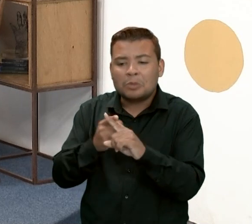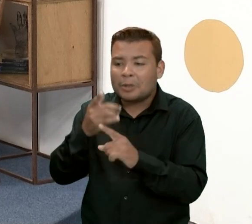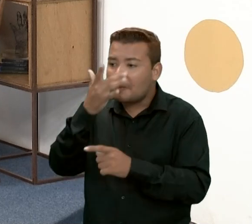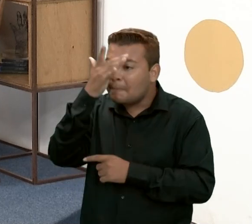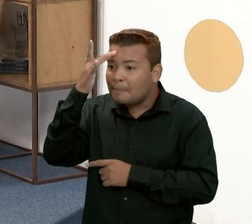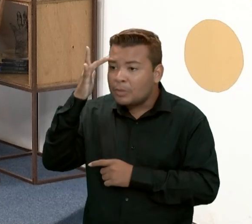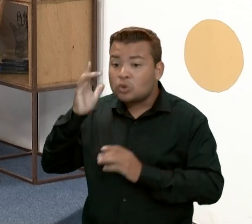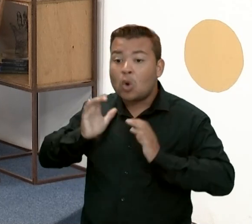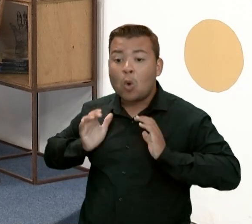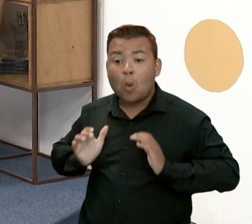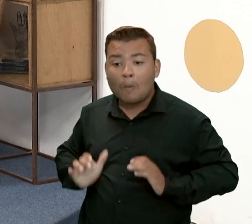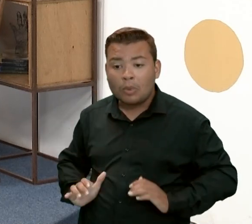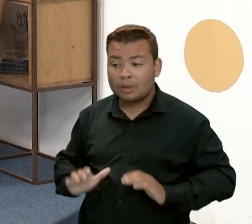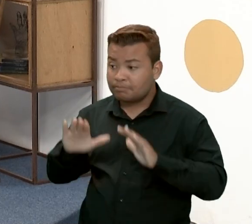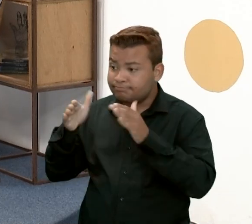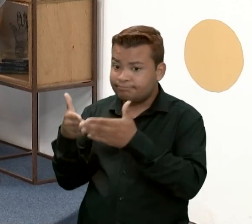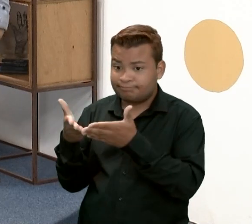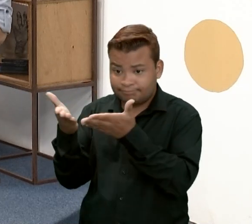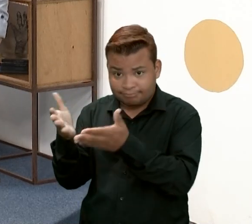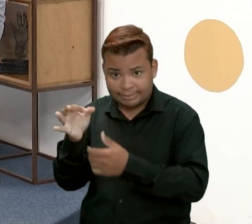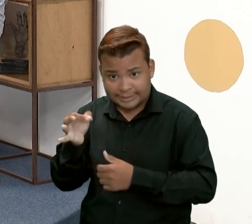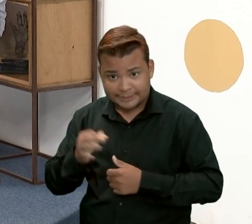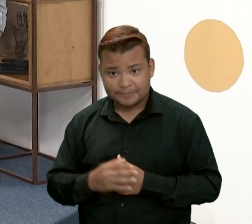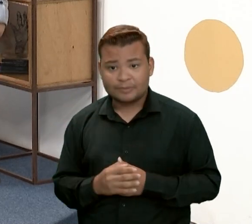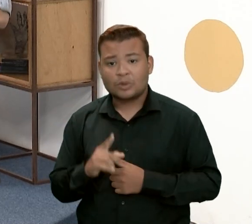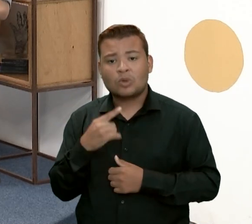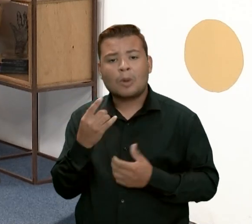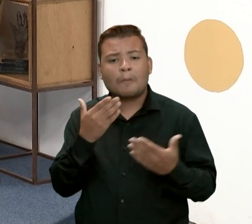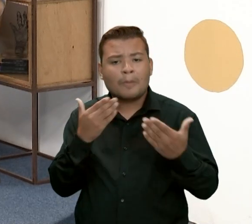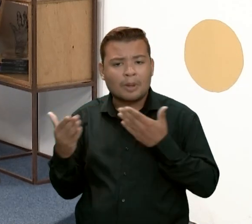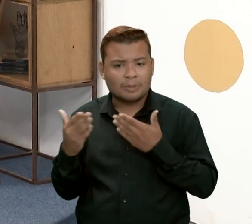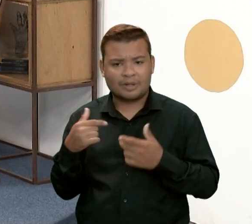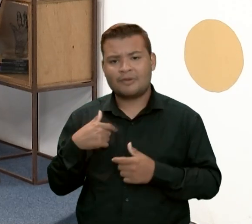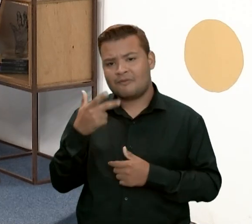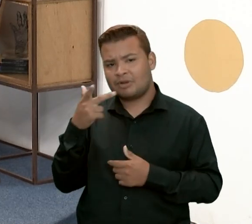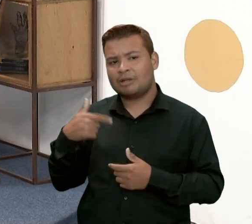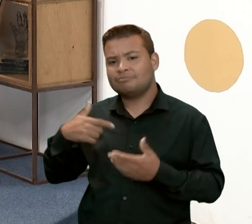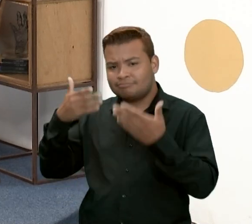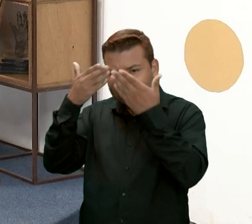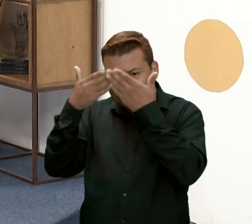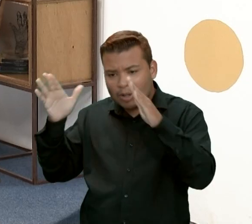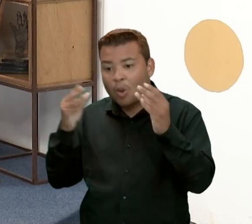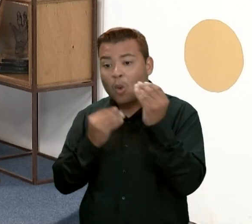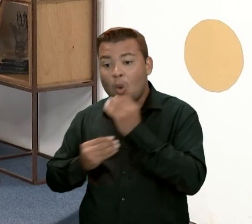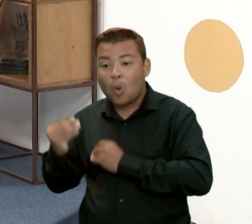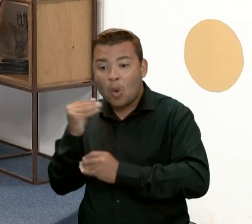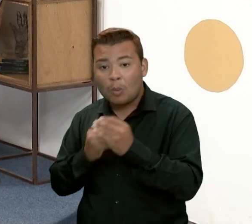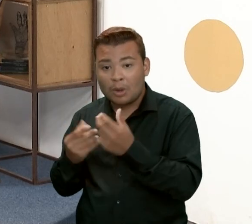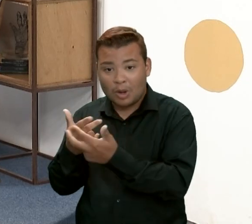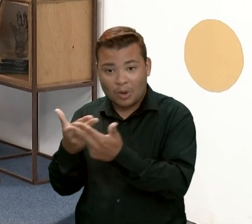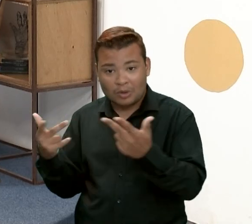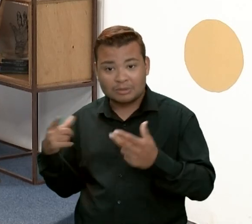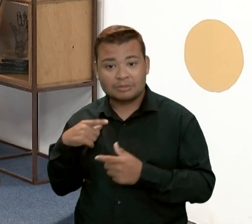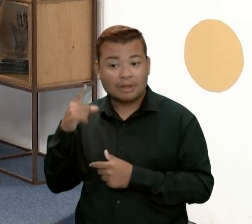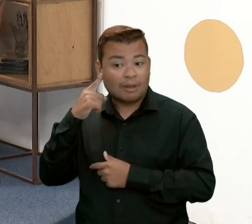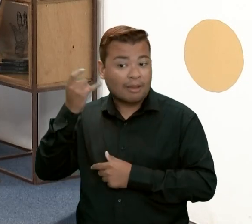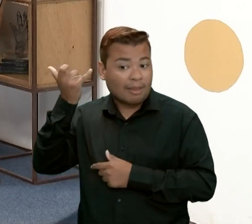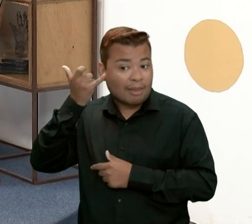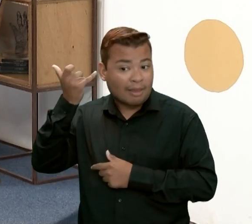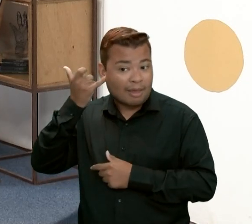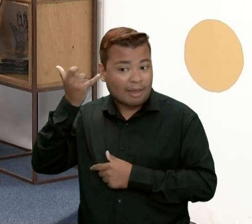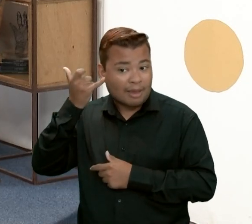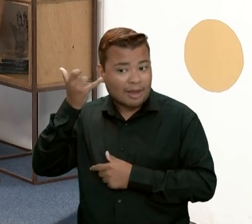comportamento daquele determinado consumidor. A gente conversando aqui, falando que eu sou mais aberto para comer esse tipo de alimento. Nossa diretora estava aqui falando meu ponto.